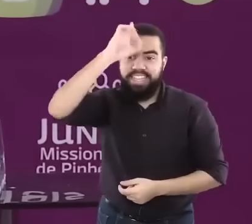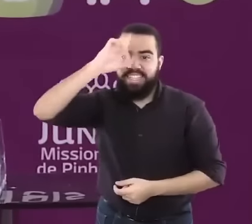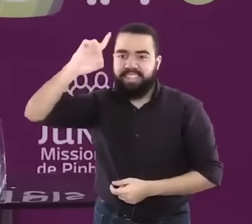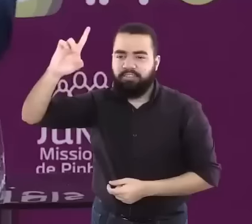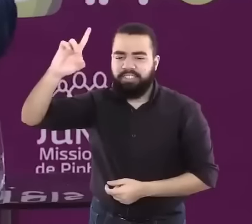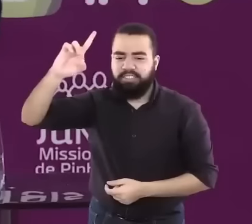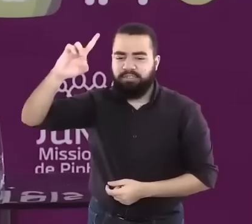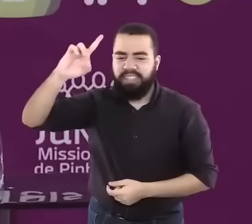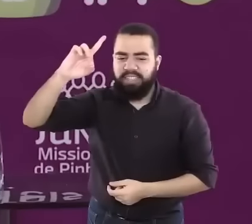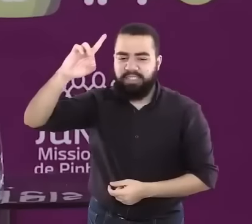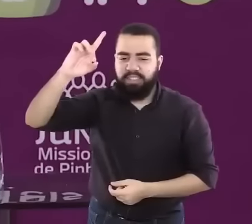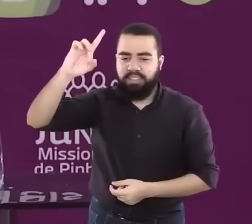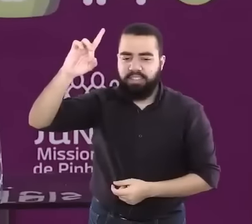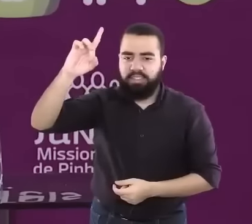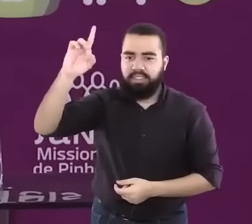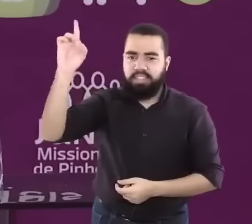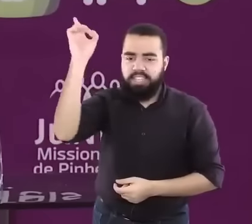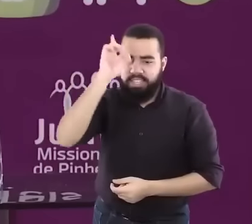ao